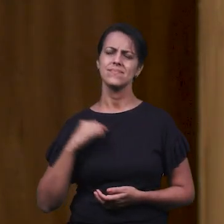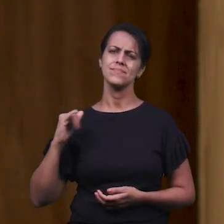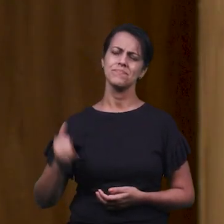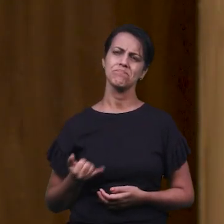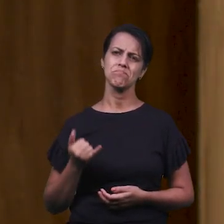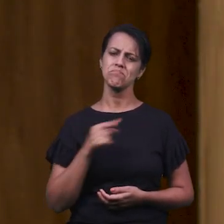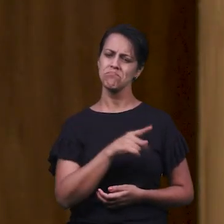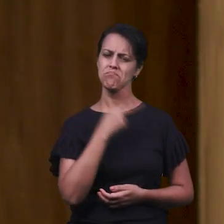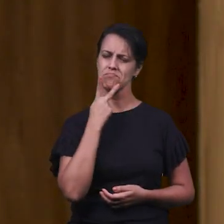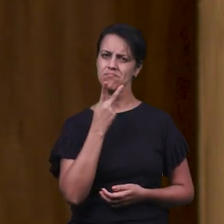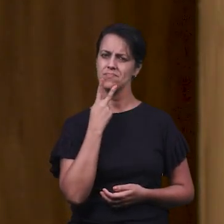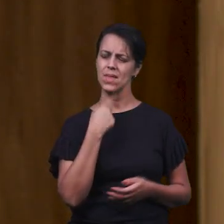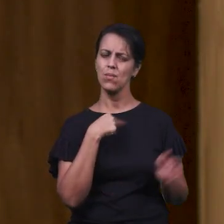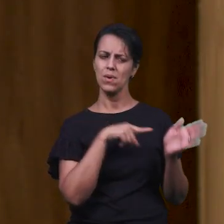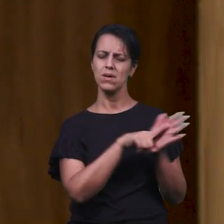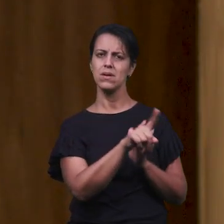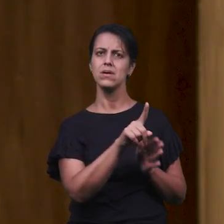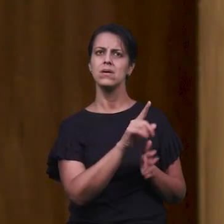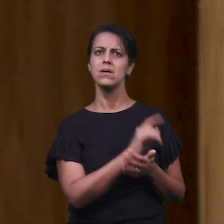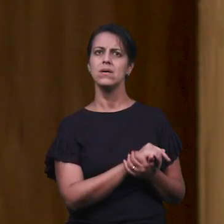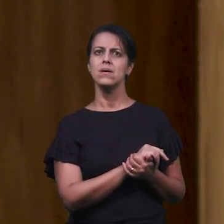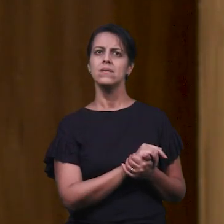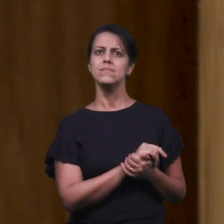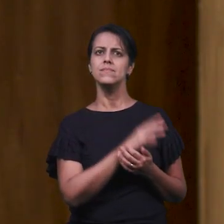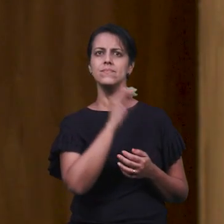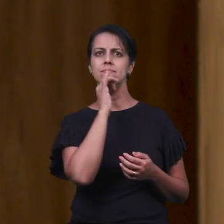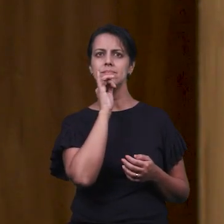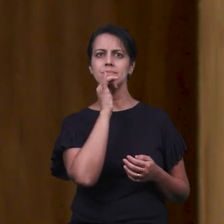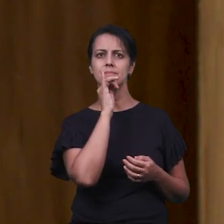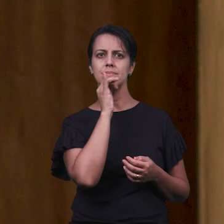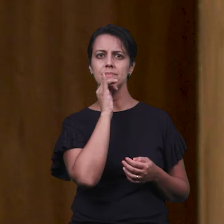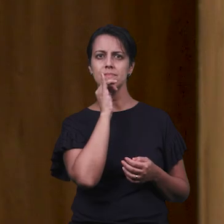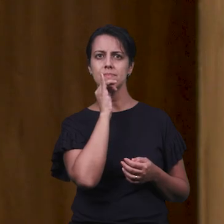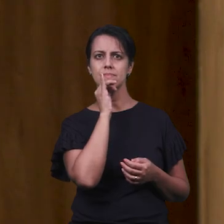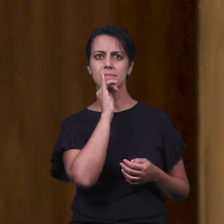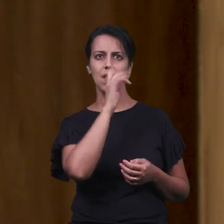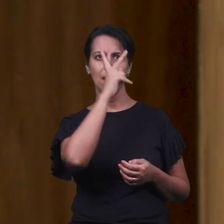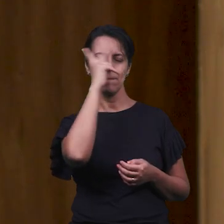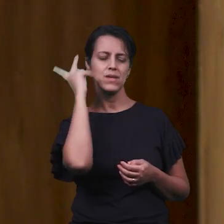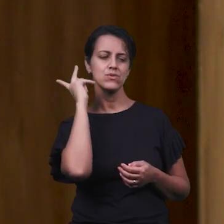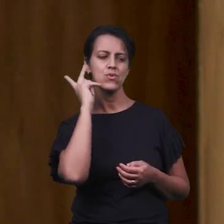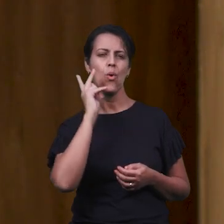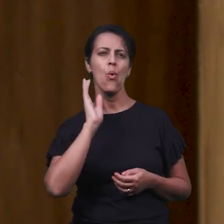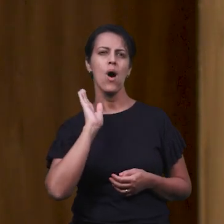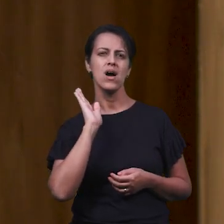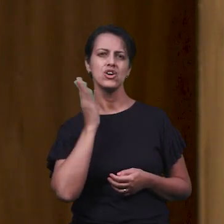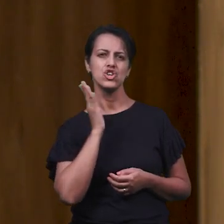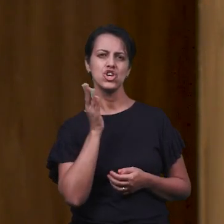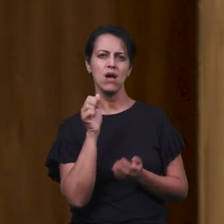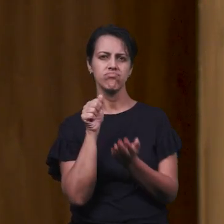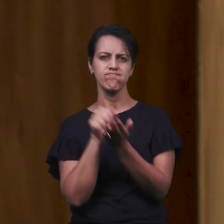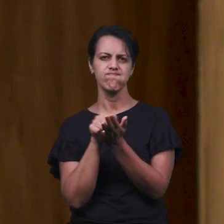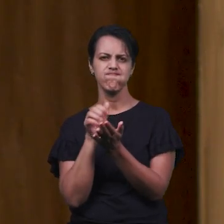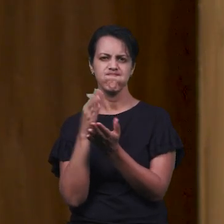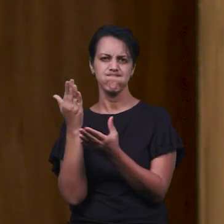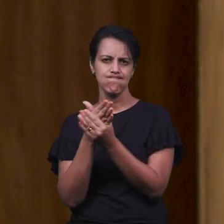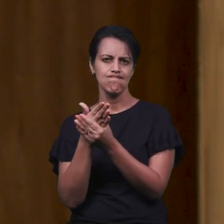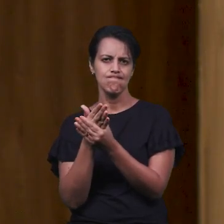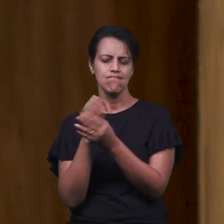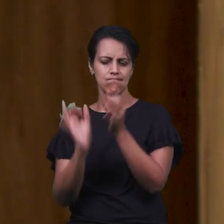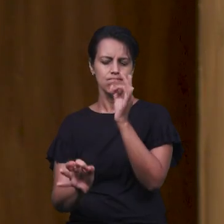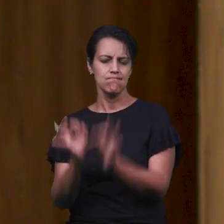doutor Maurício, eu vou até fazer uma pergunta. Uma pessoa que já tenha ajuizado um processo e esse processo está se arrastando há alguns